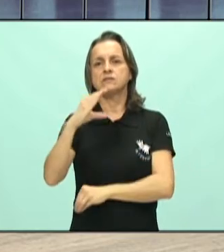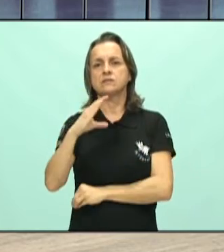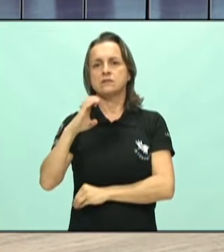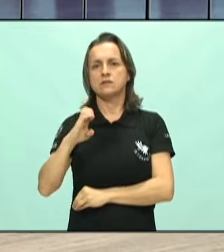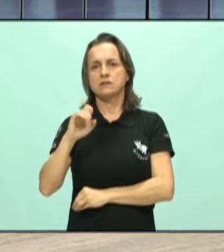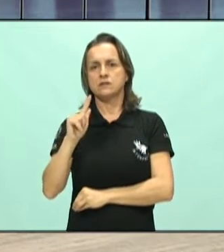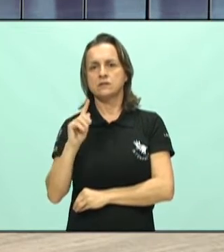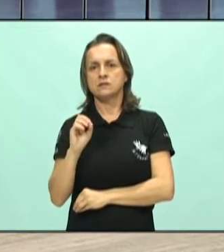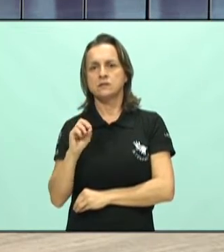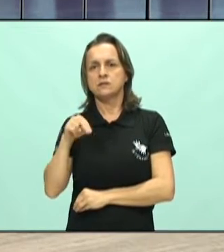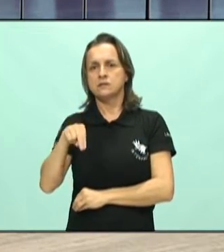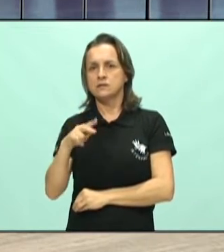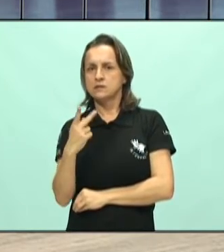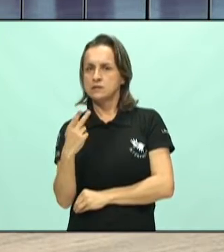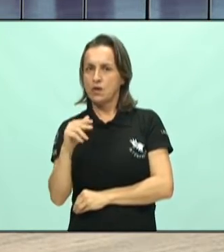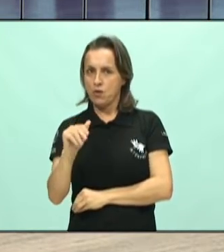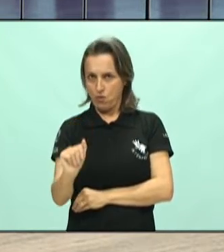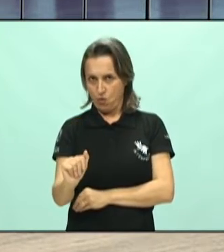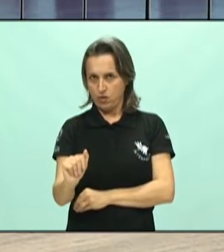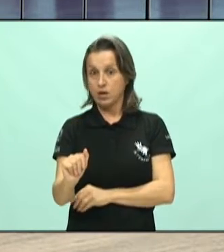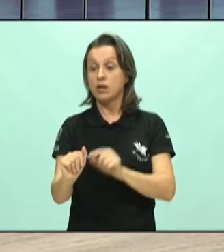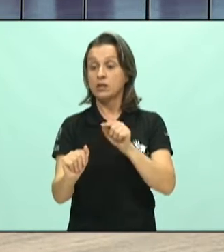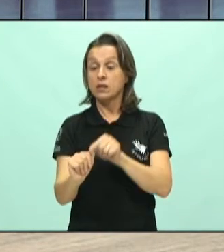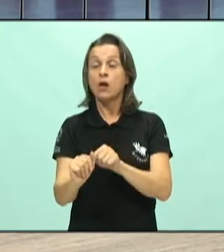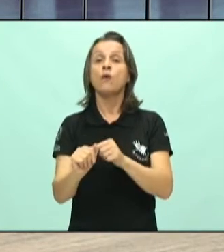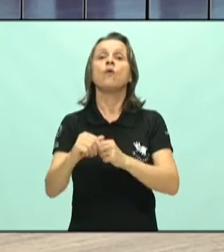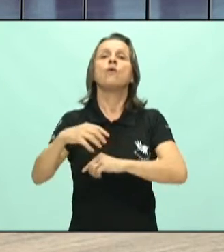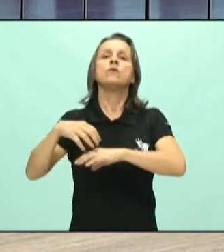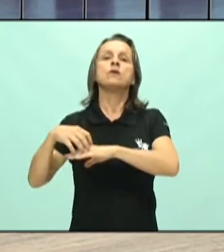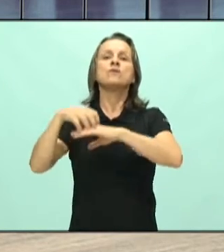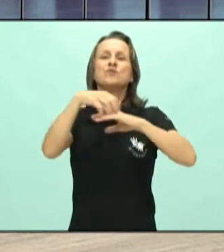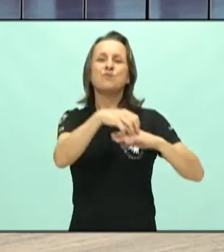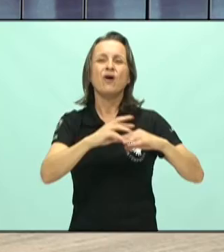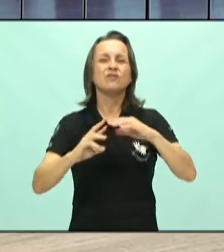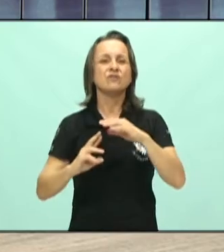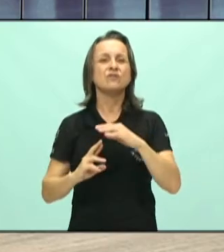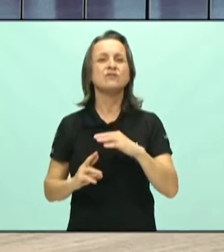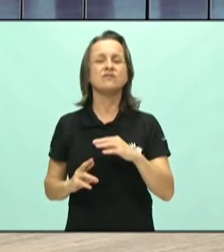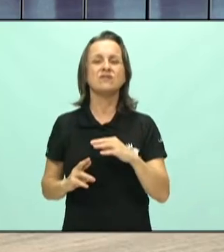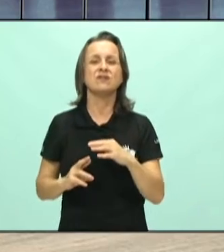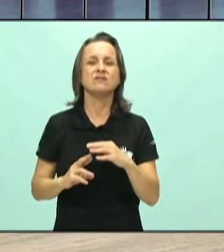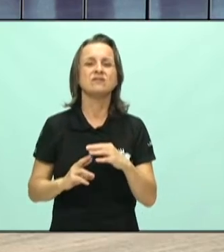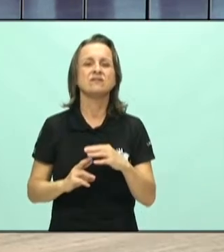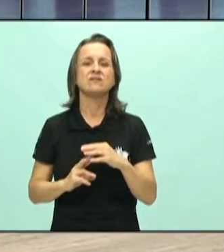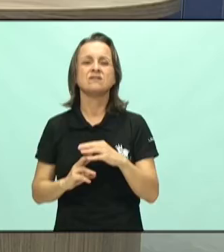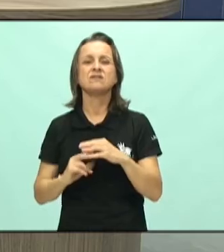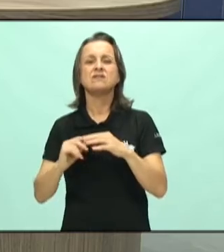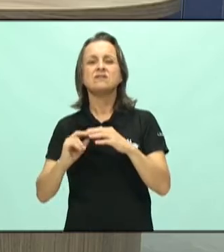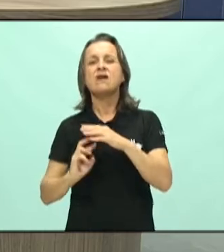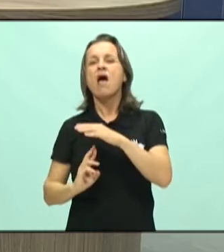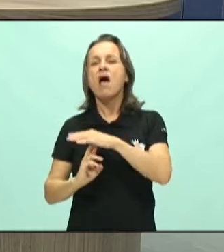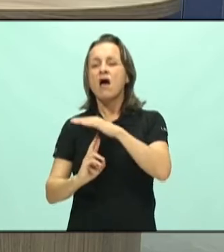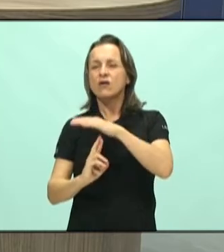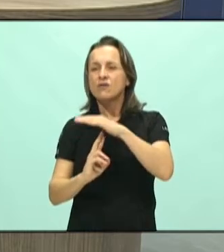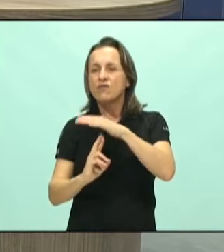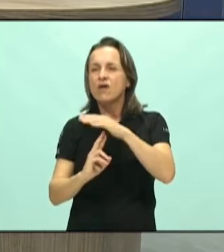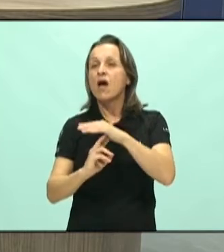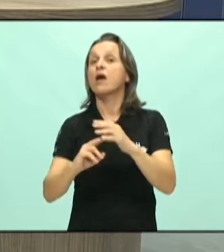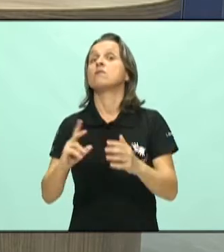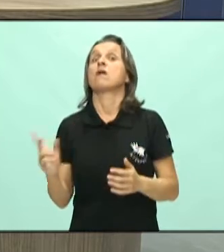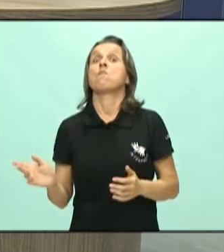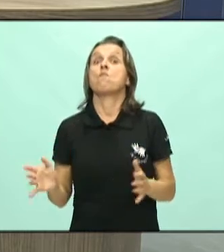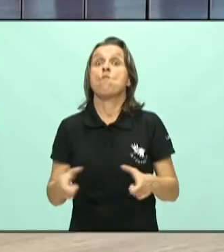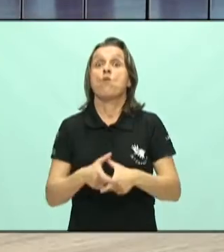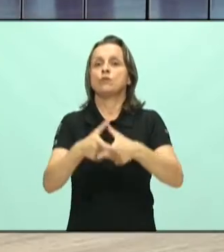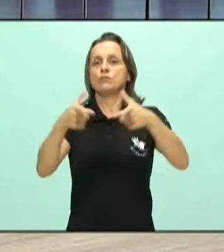transporte rodoviário, ele equivale a um percentual muito grande da operação portuária. Um acréscimo de 5%, né, na média que